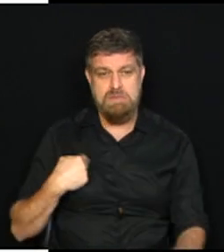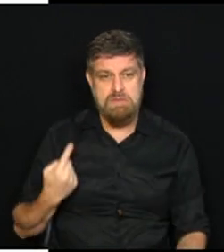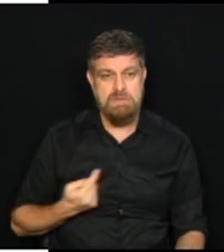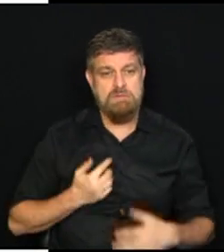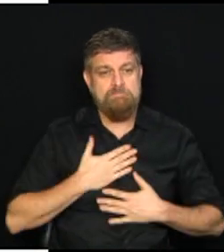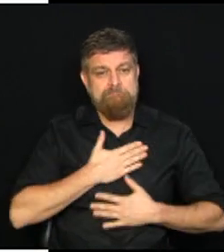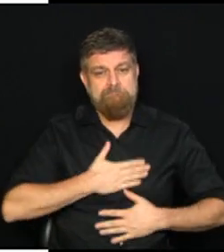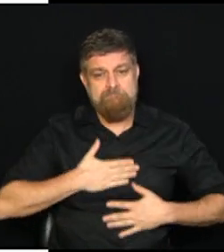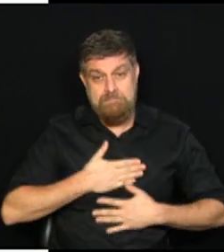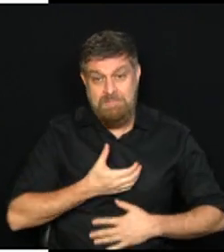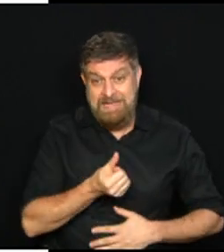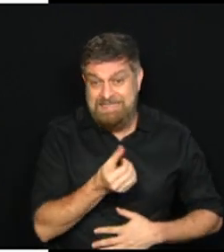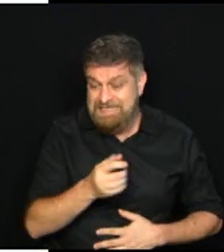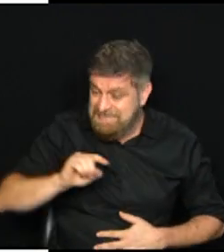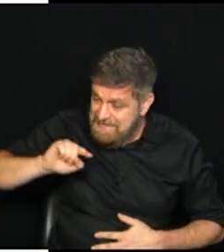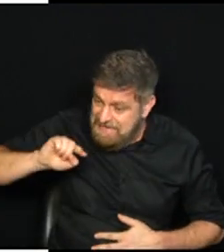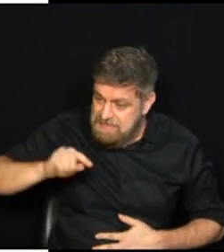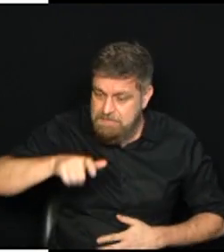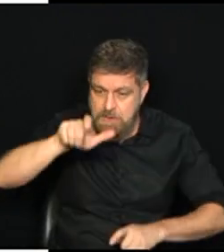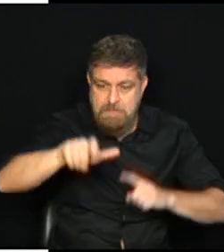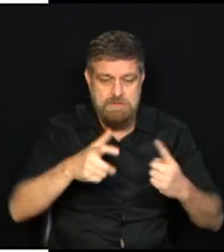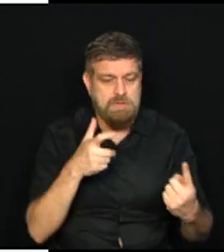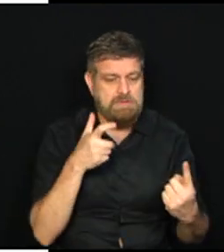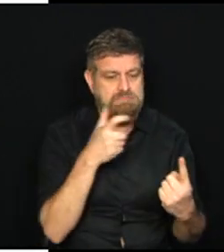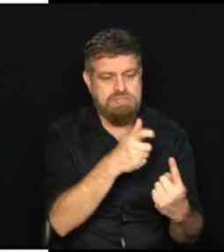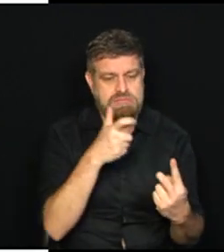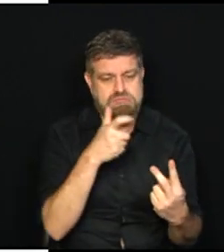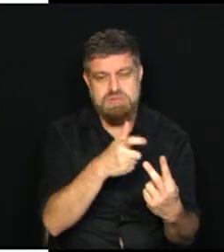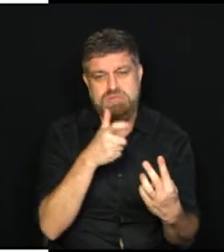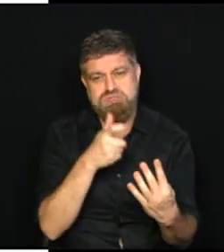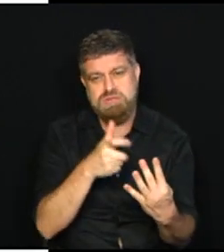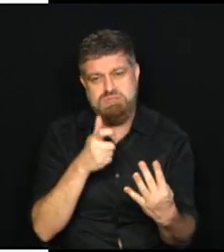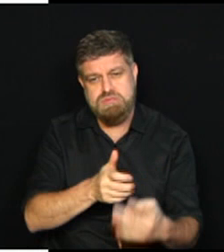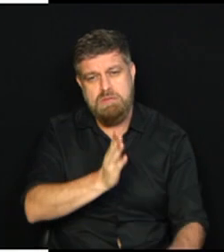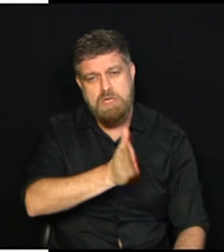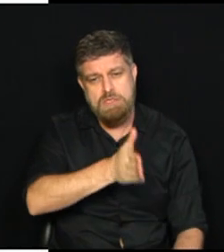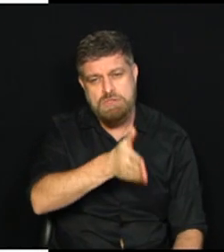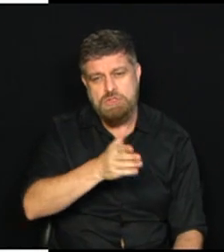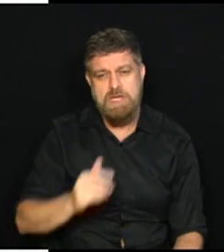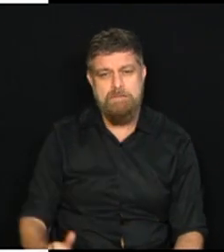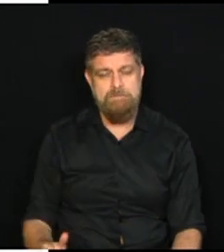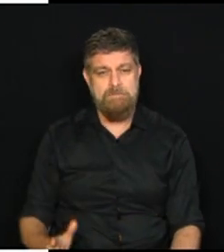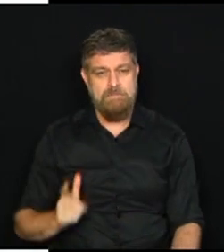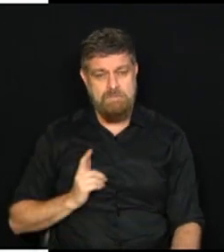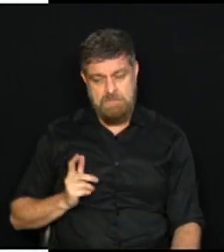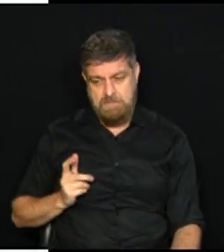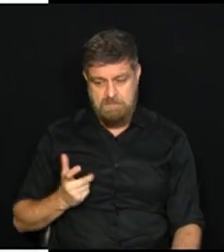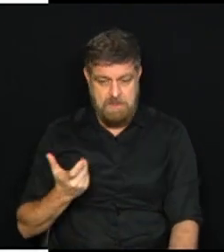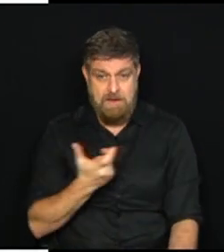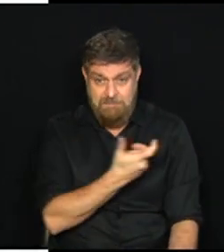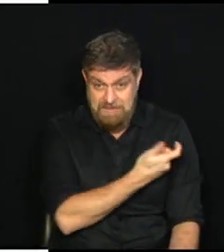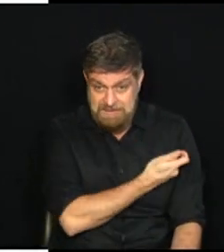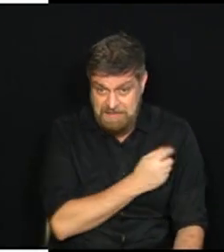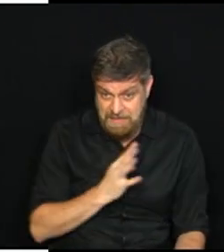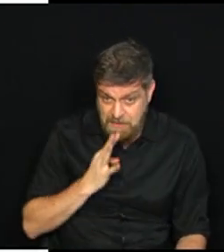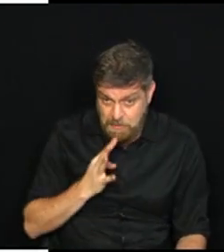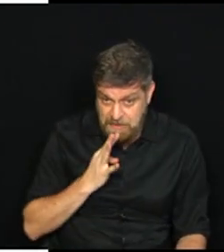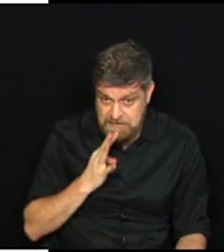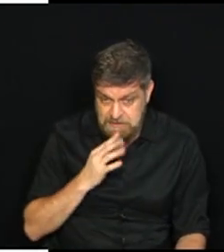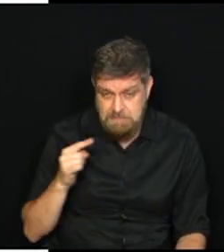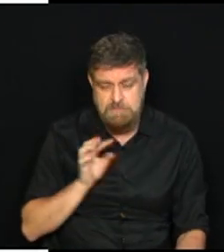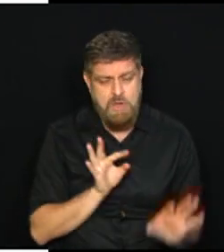as 600 mil doses aplicadas. Eu acho que é uma vacinação que quem conheceu é